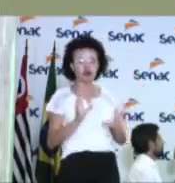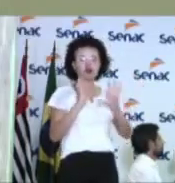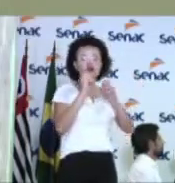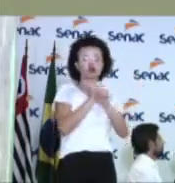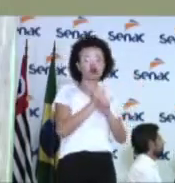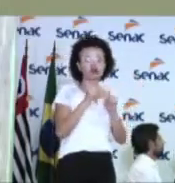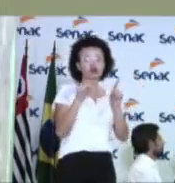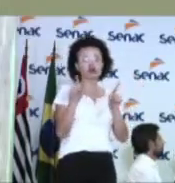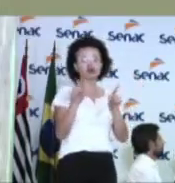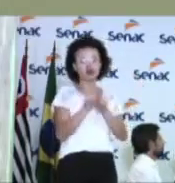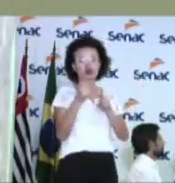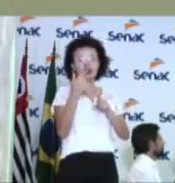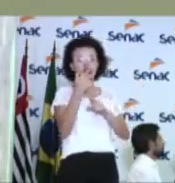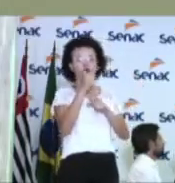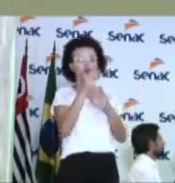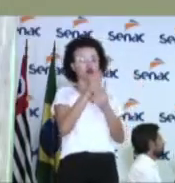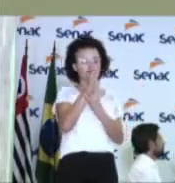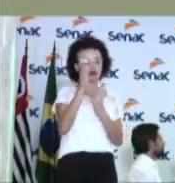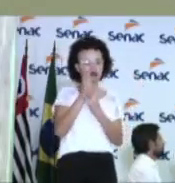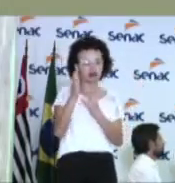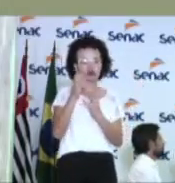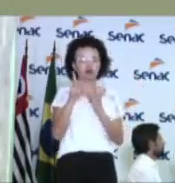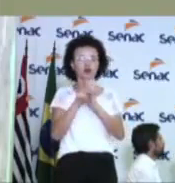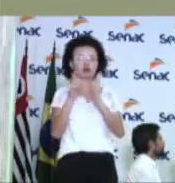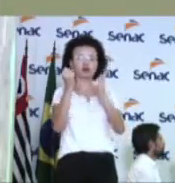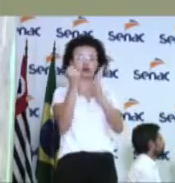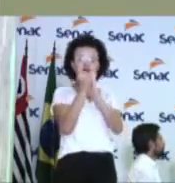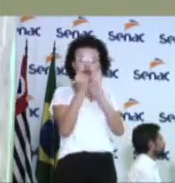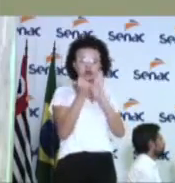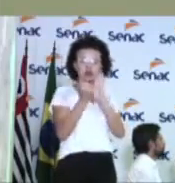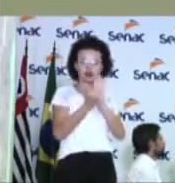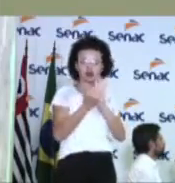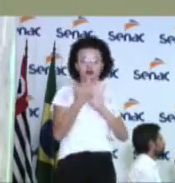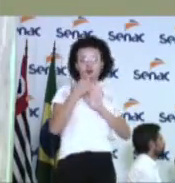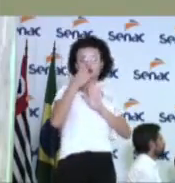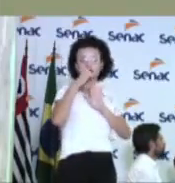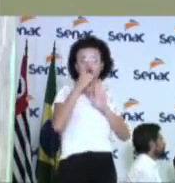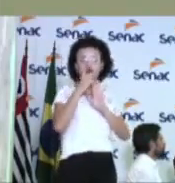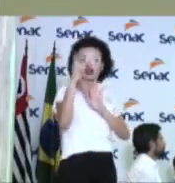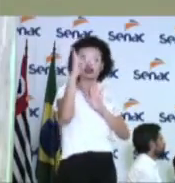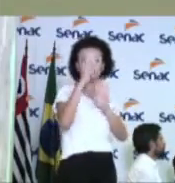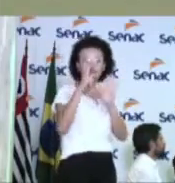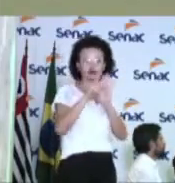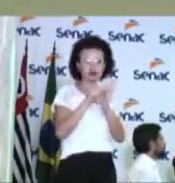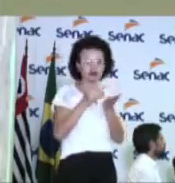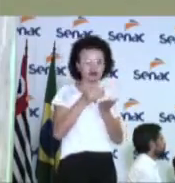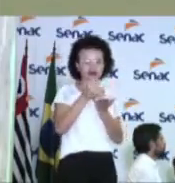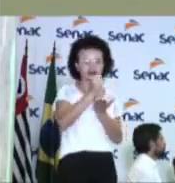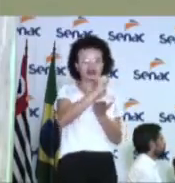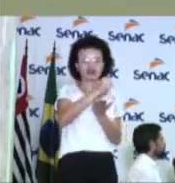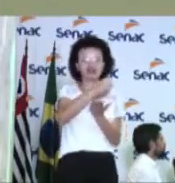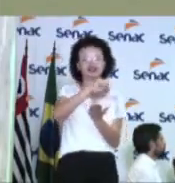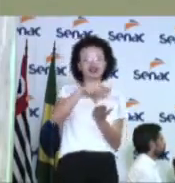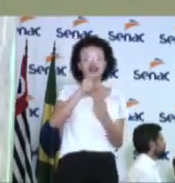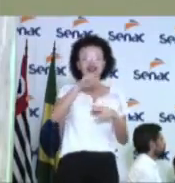outros conteúdos da marca para construir a história de Renegade aí dentro dos nossos canais.